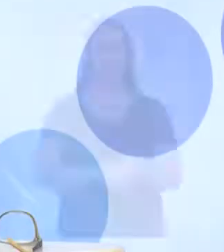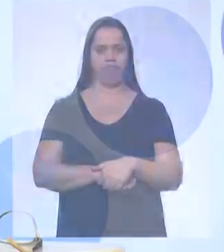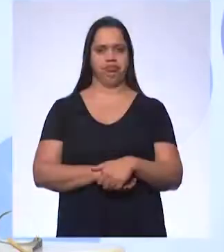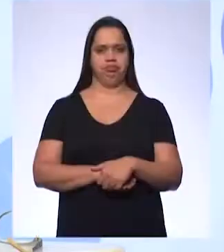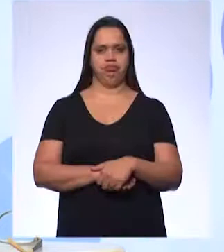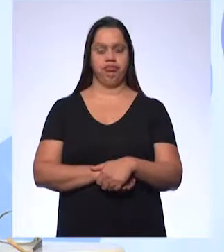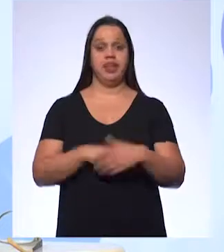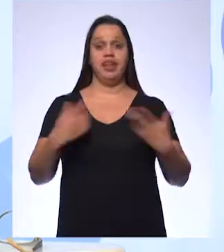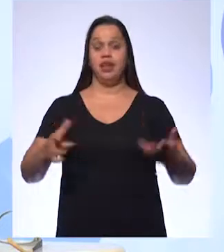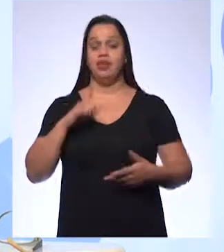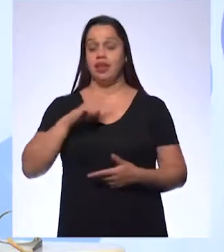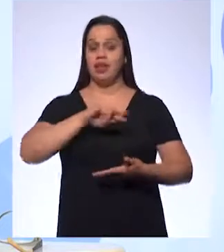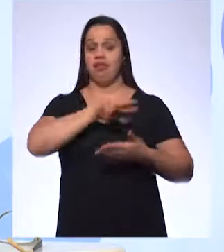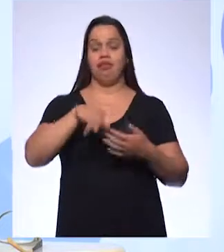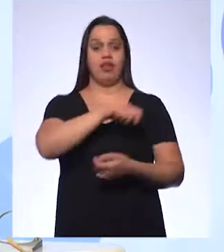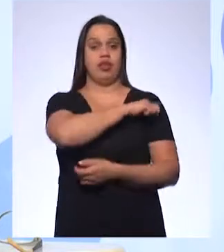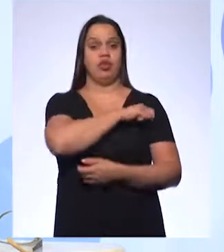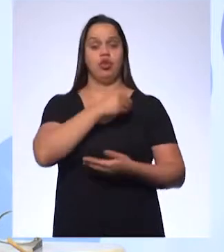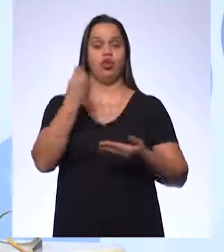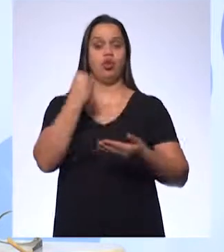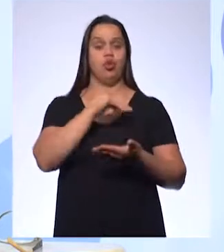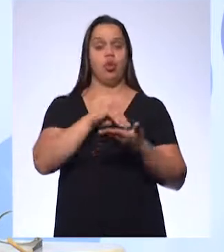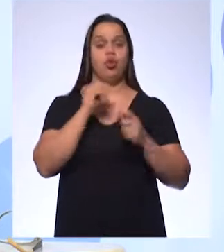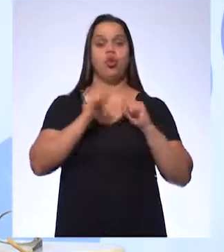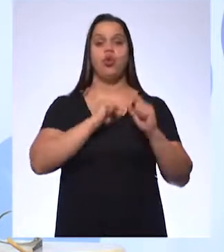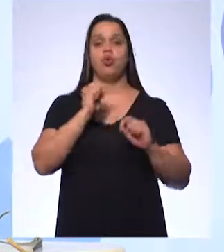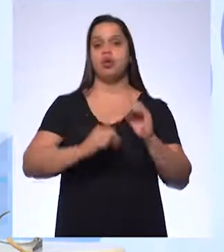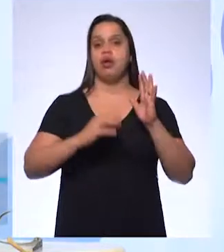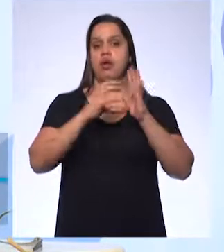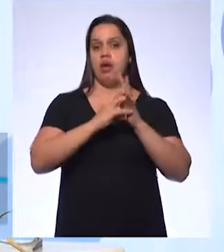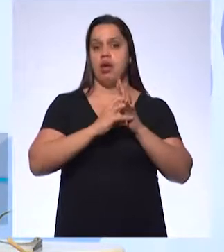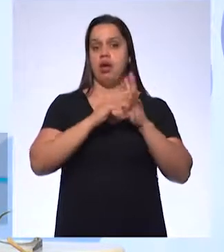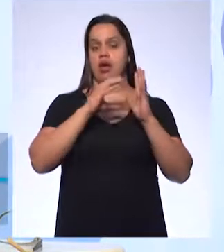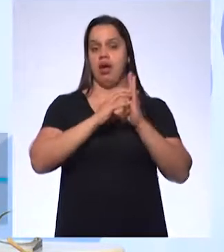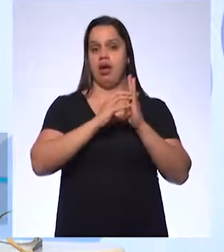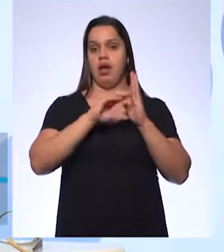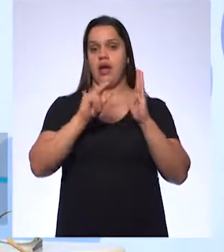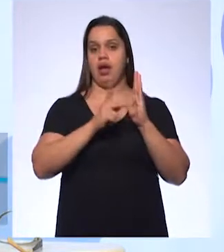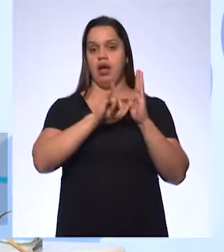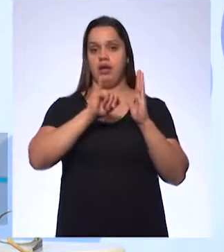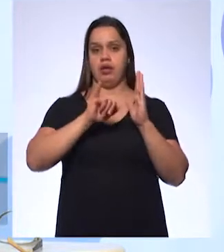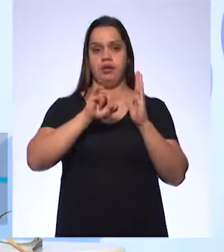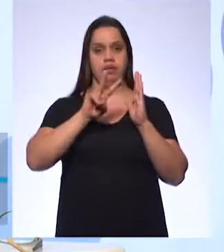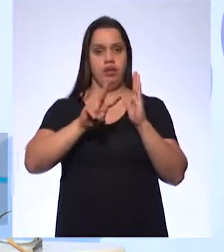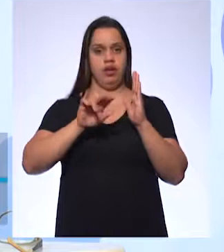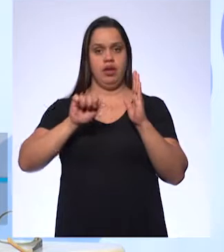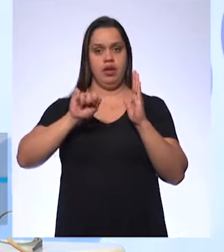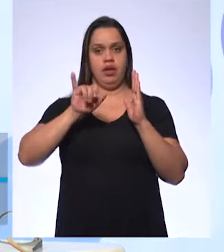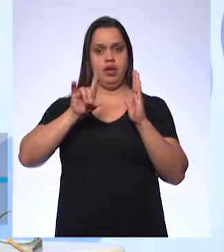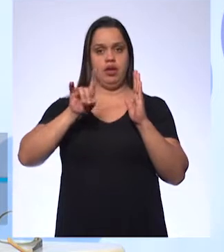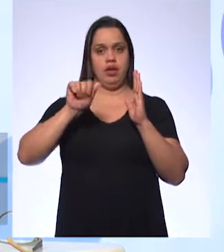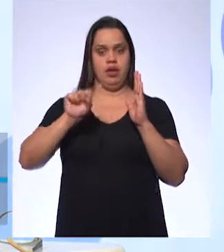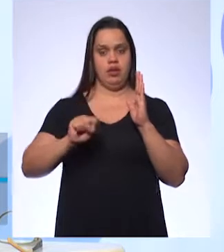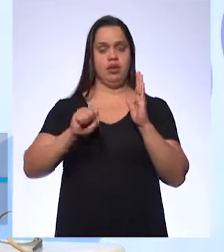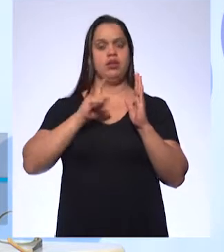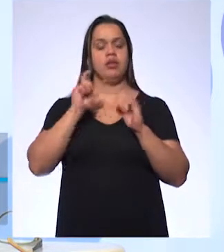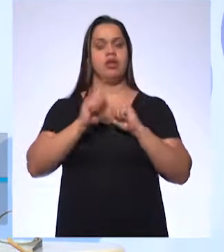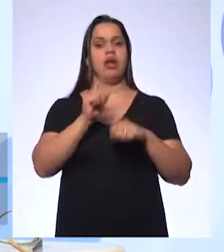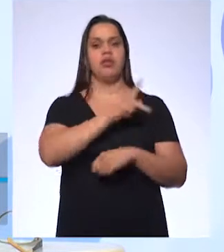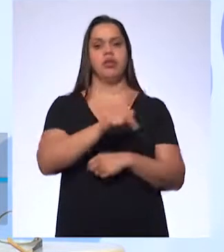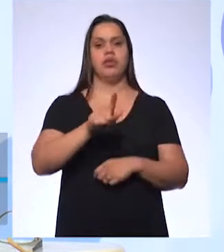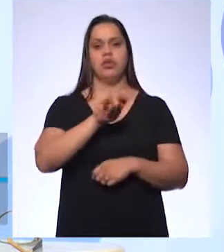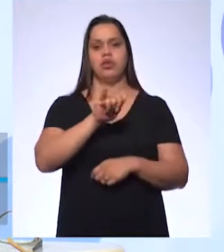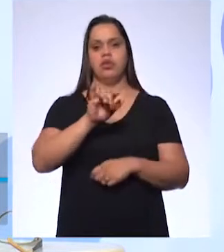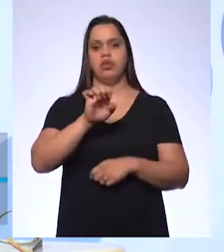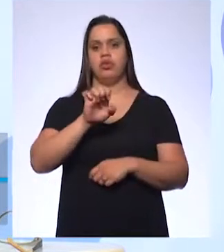Tem muita gente que colocou HIV, AIDS aqui. Como os primeiros colocaram isso, a gente teve alguns que acompanharam. A Pro Gisele